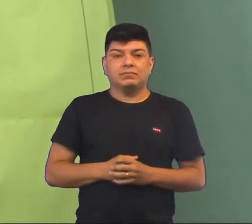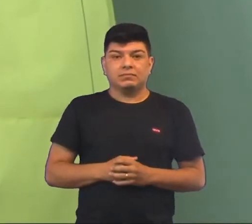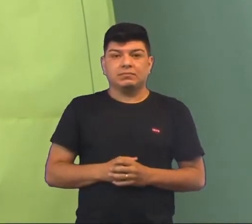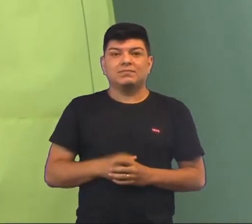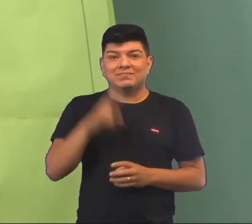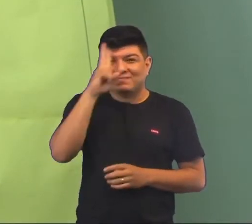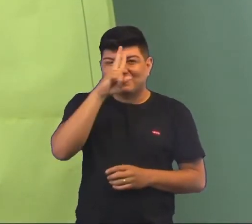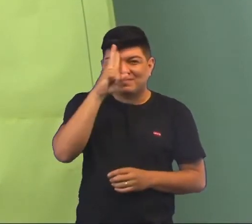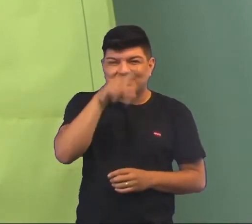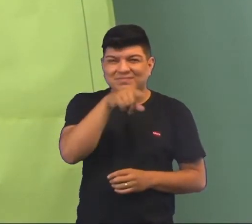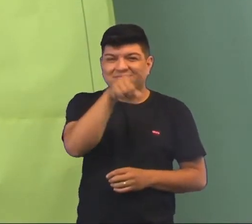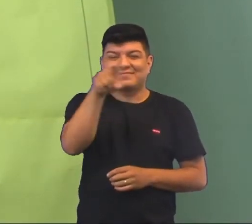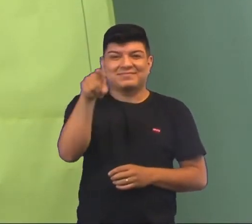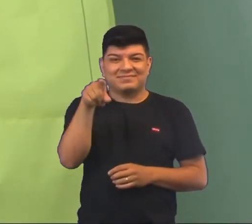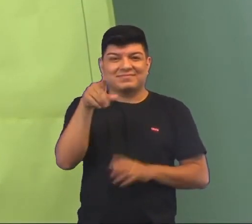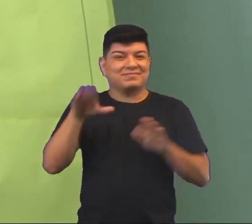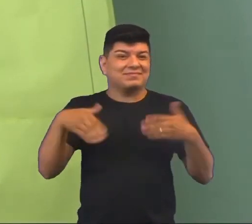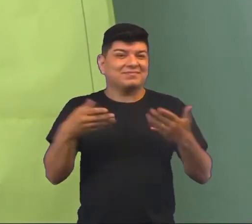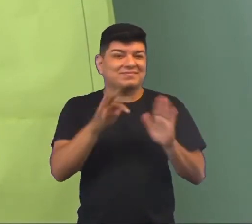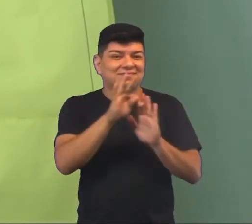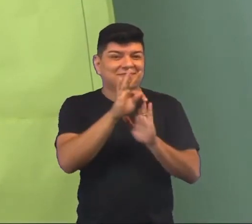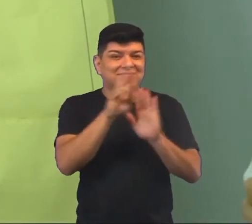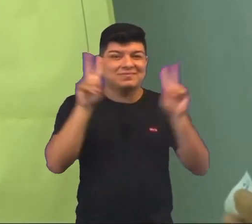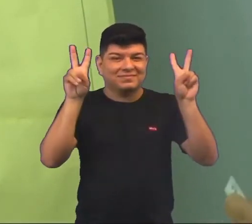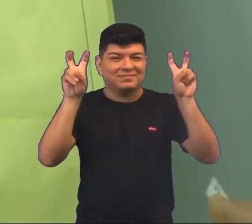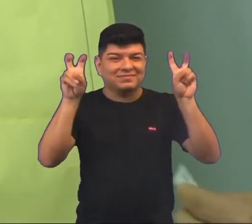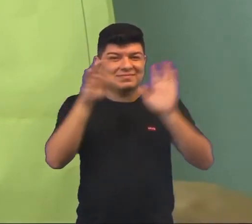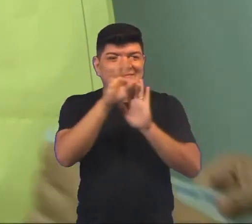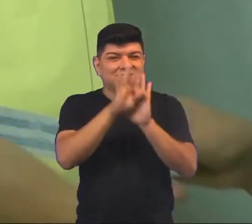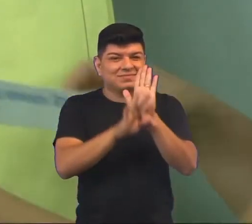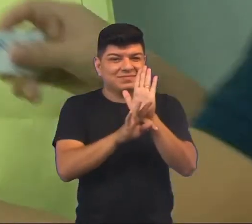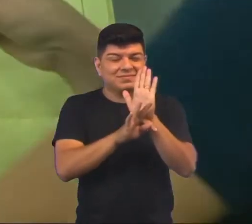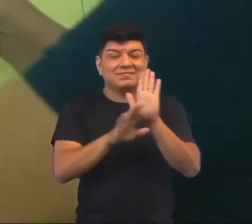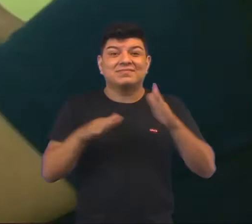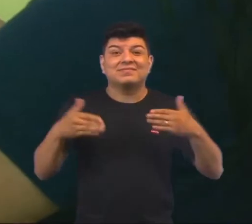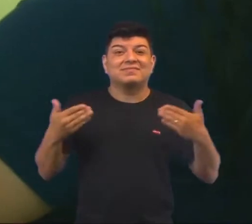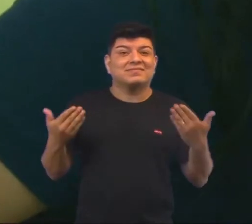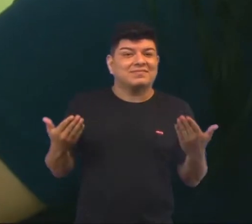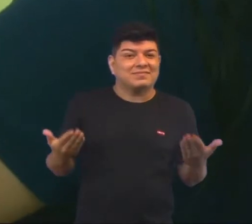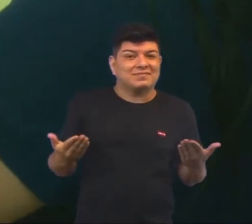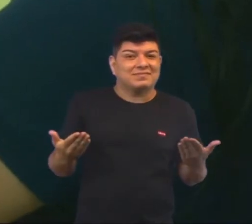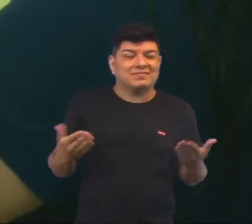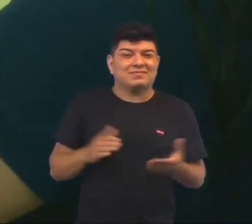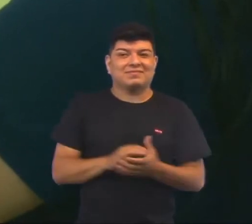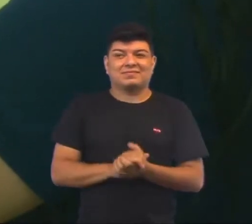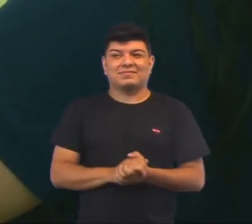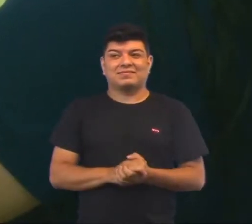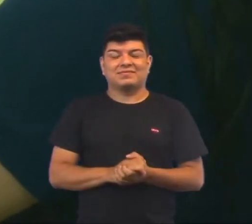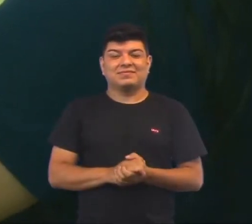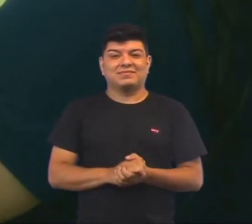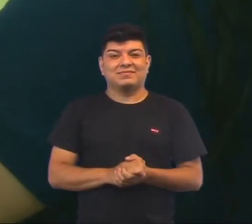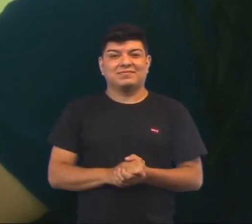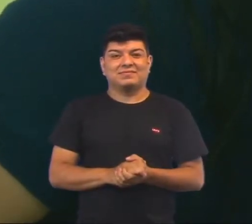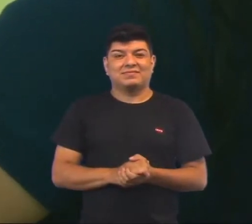Já lembraram aí qual o assunto do texto aí? O assunto é, vamos lá?